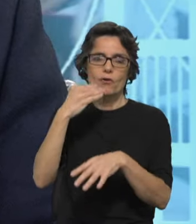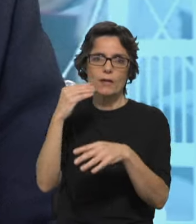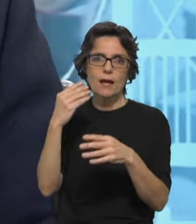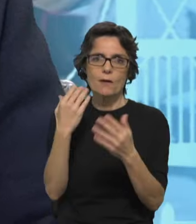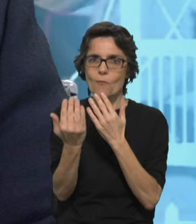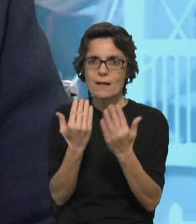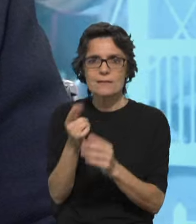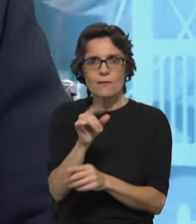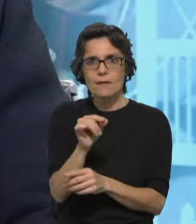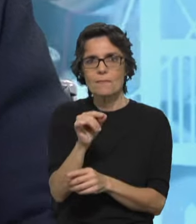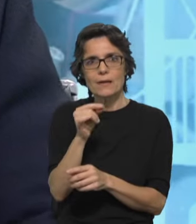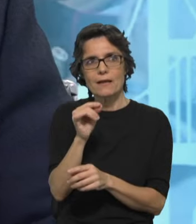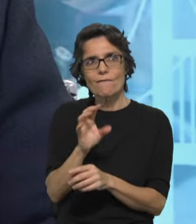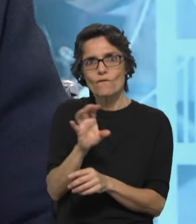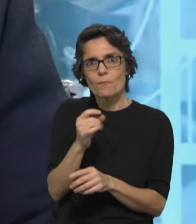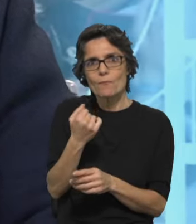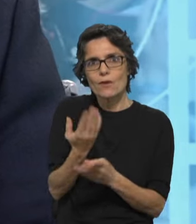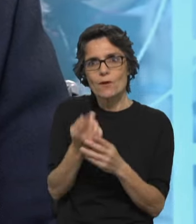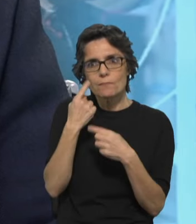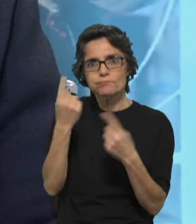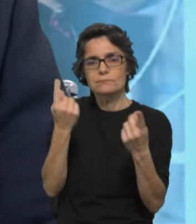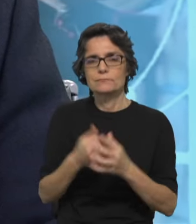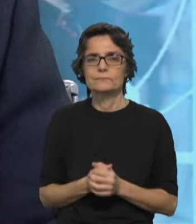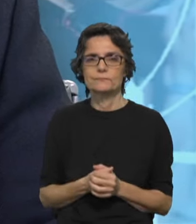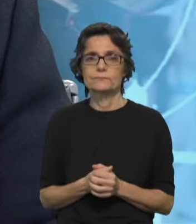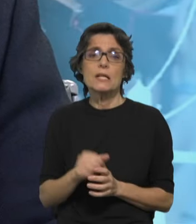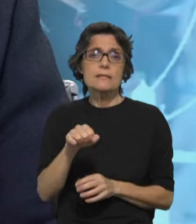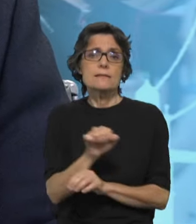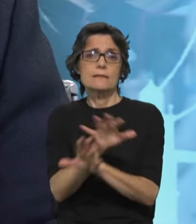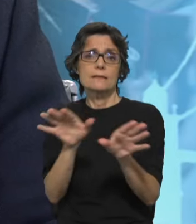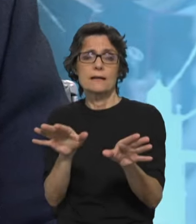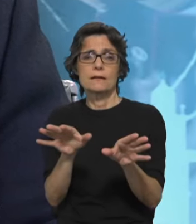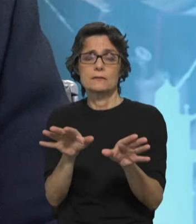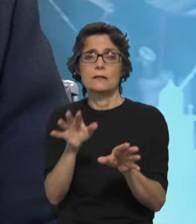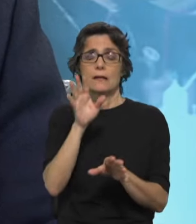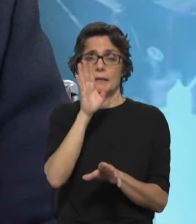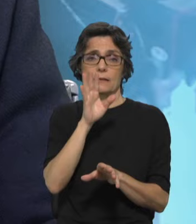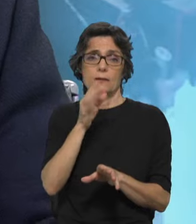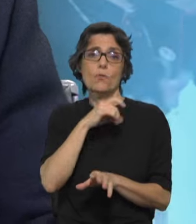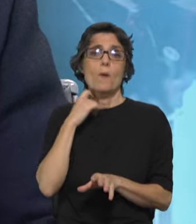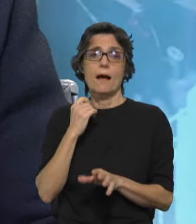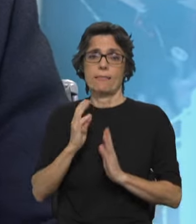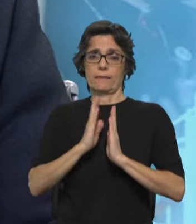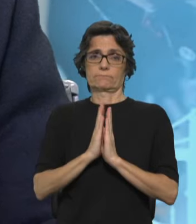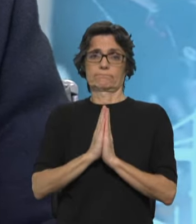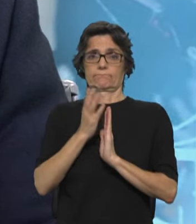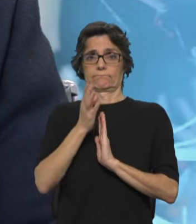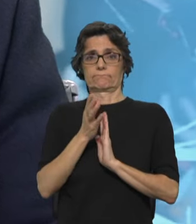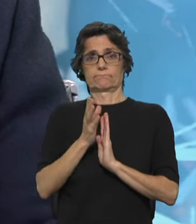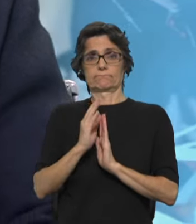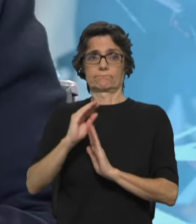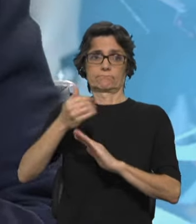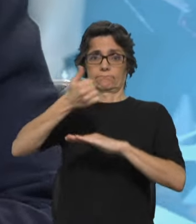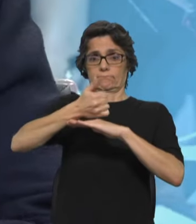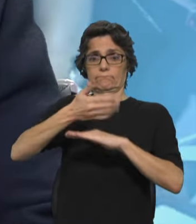quer queiramos, quer não, o que preside a Assembleia tem sempre uma importância determinante, digamos assim,